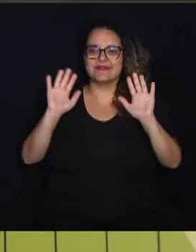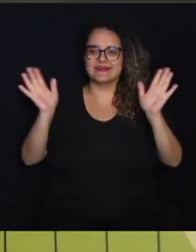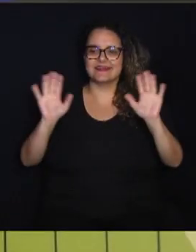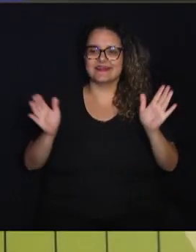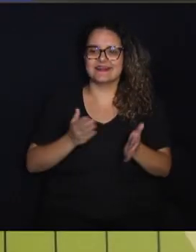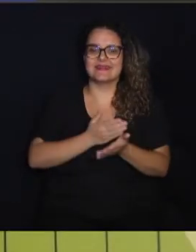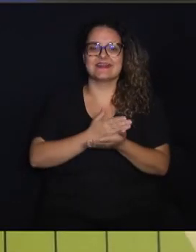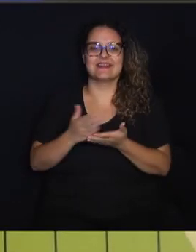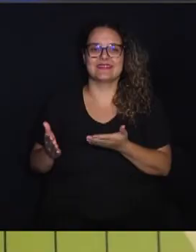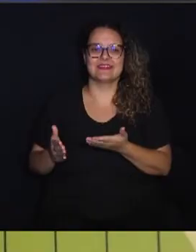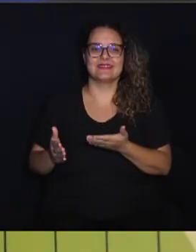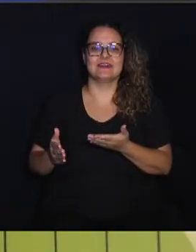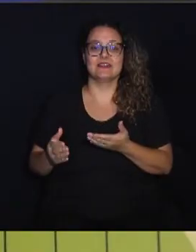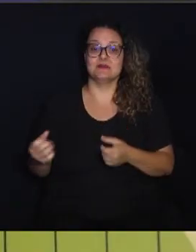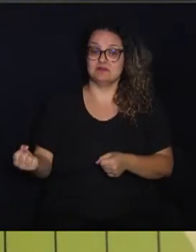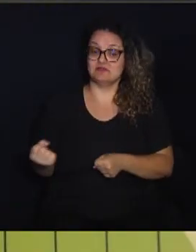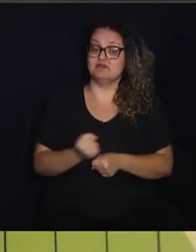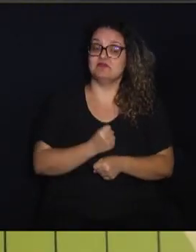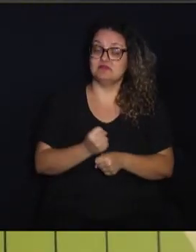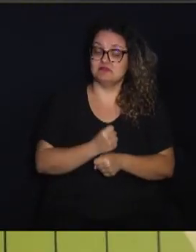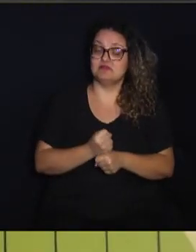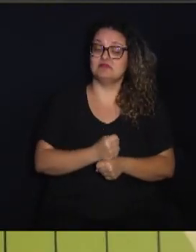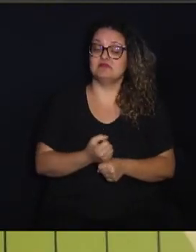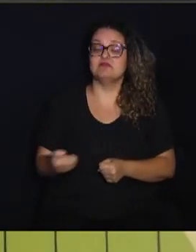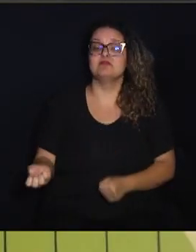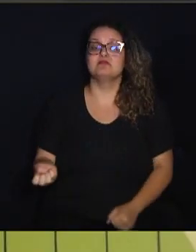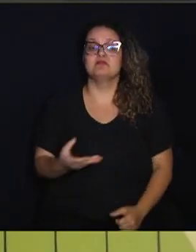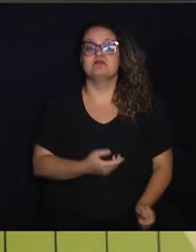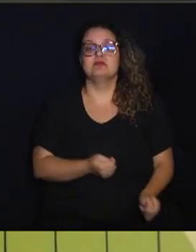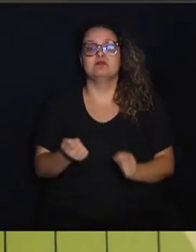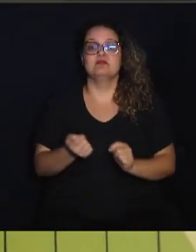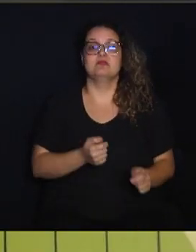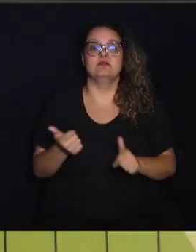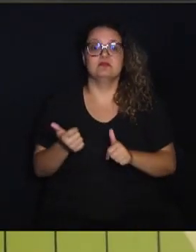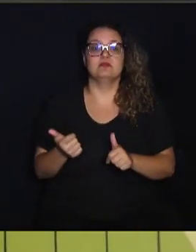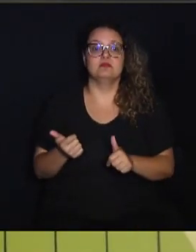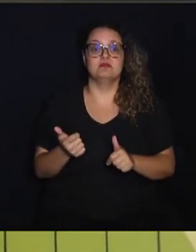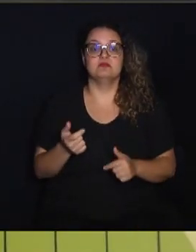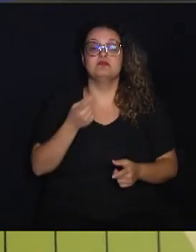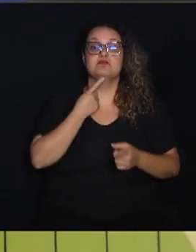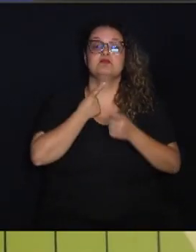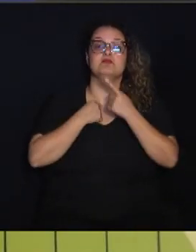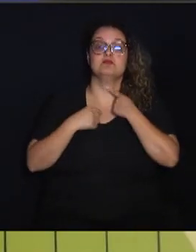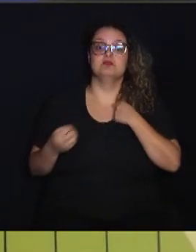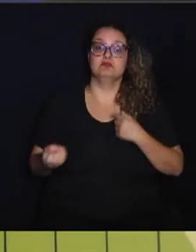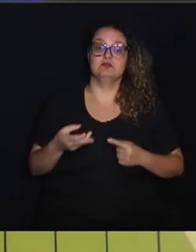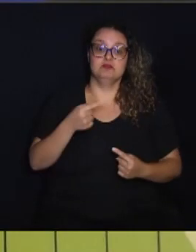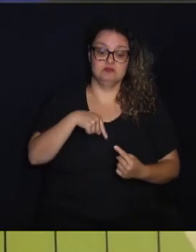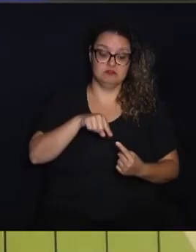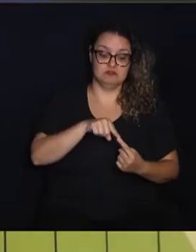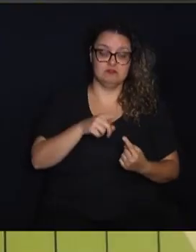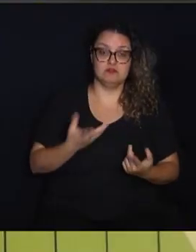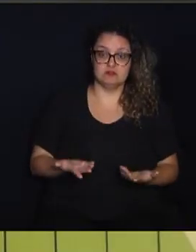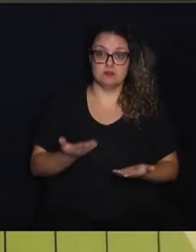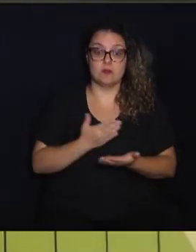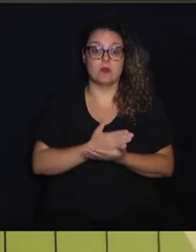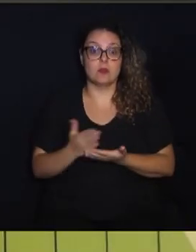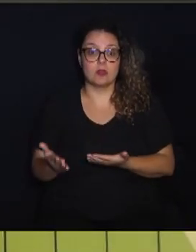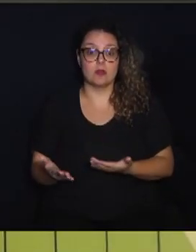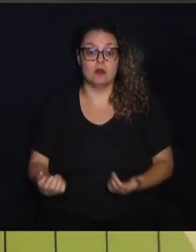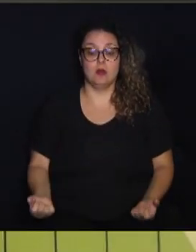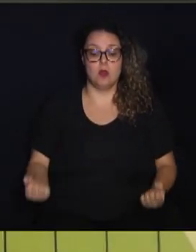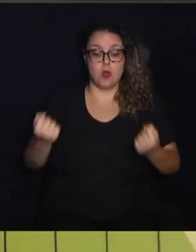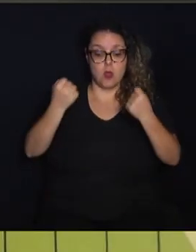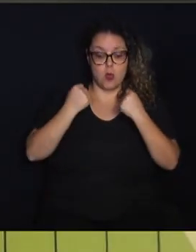início de um novo ano pode vir acompanhado da vontade de atingir novos objetivos. Iniciar a academia